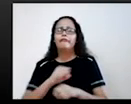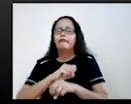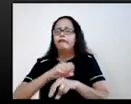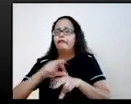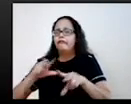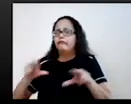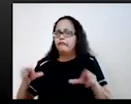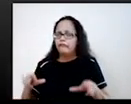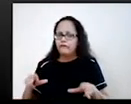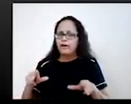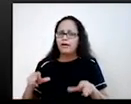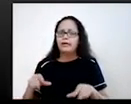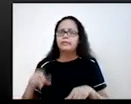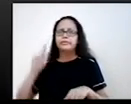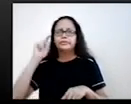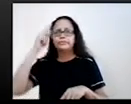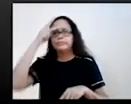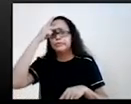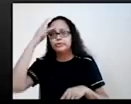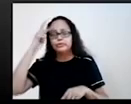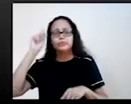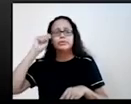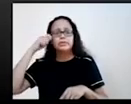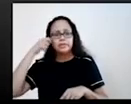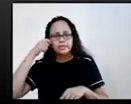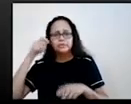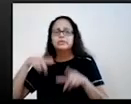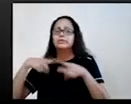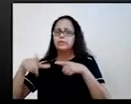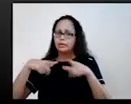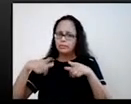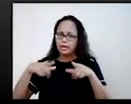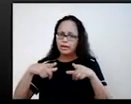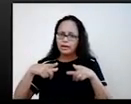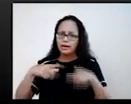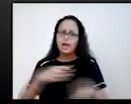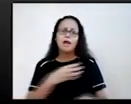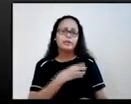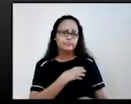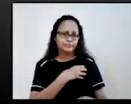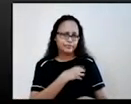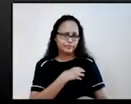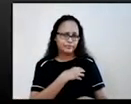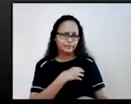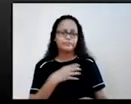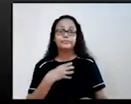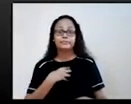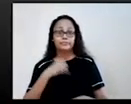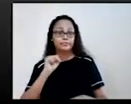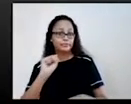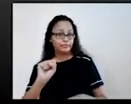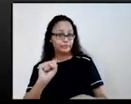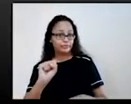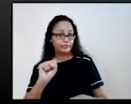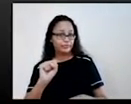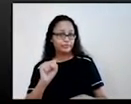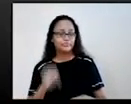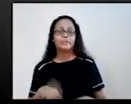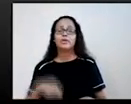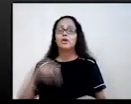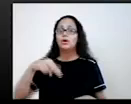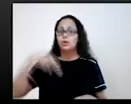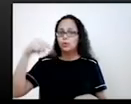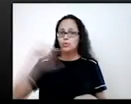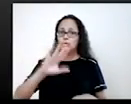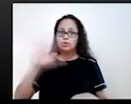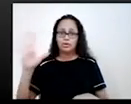trabalhar ali na região da Bahia, que era a capital do Brasil, né? Salvador era a capital a princípio. Então, lá no